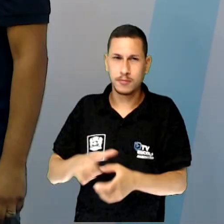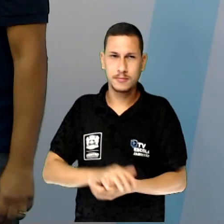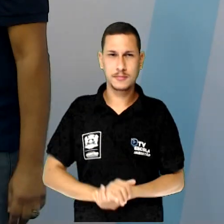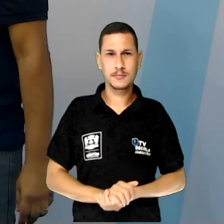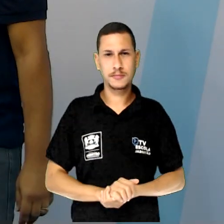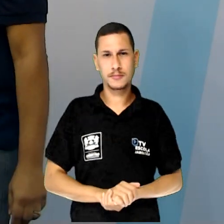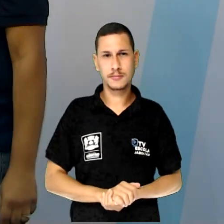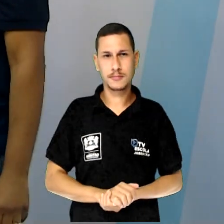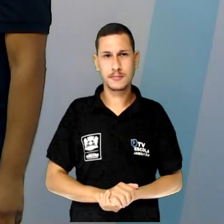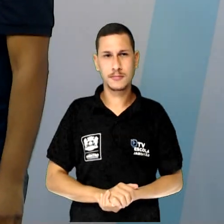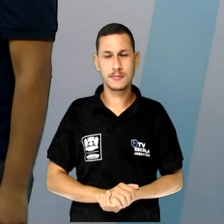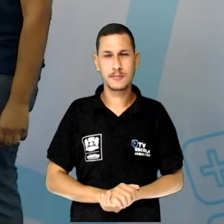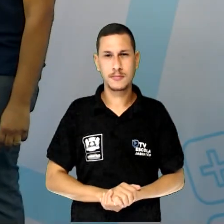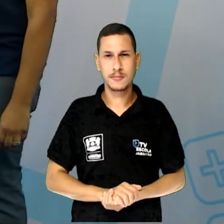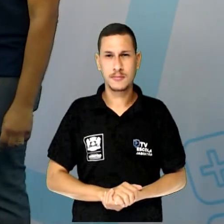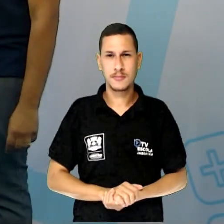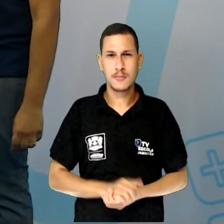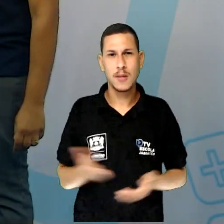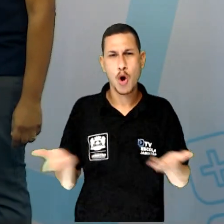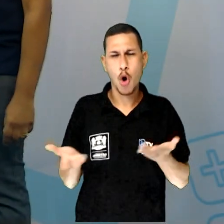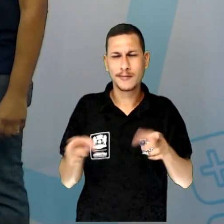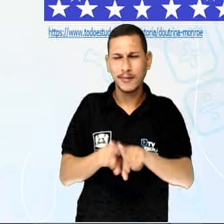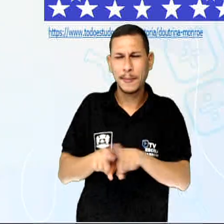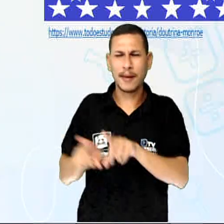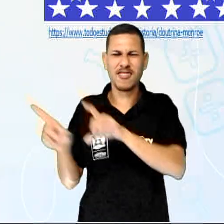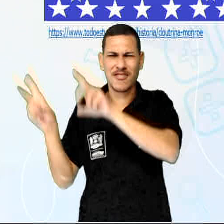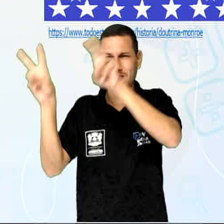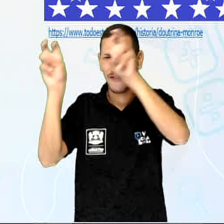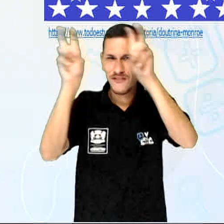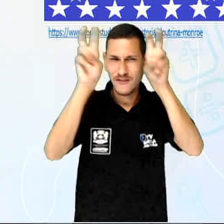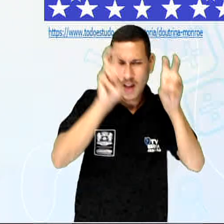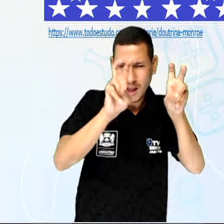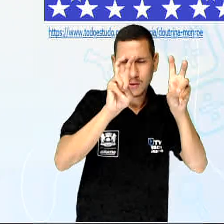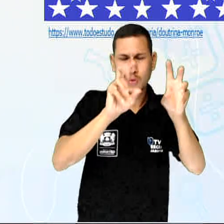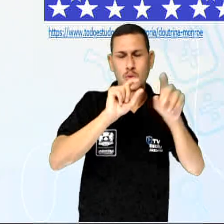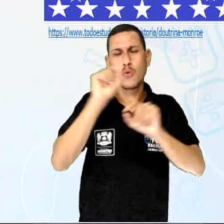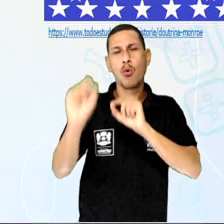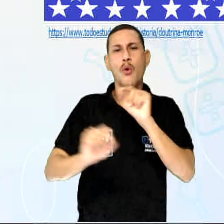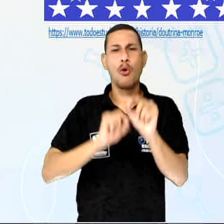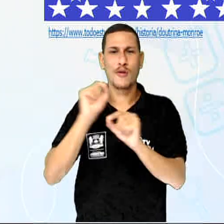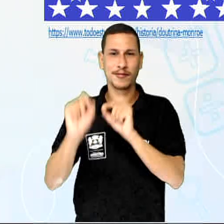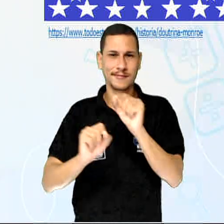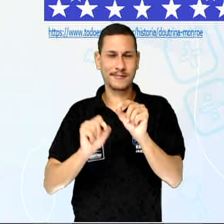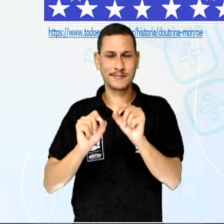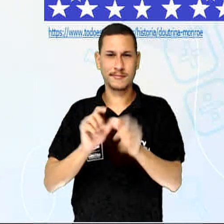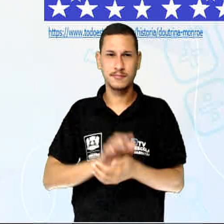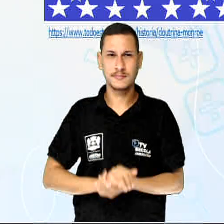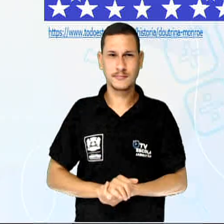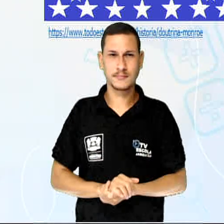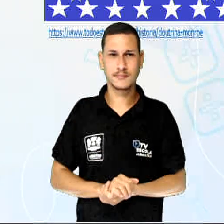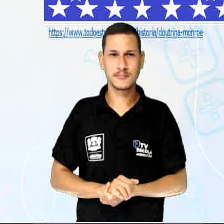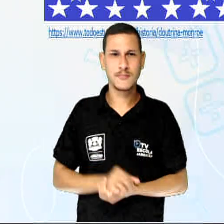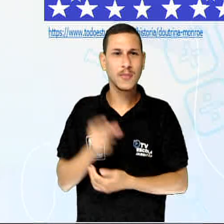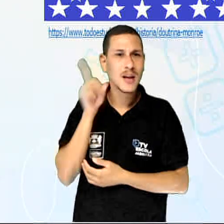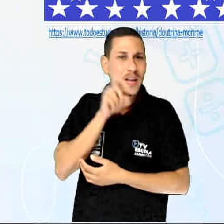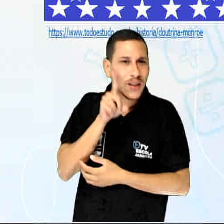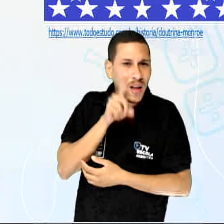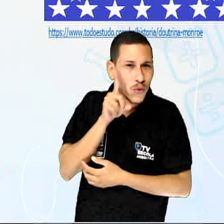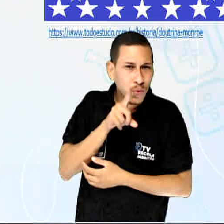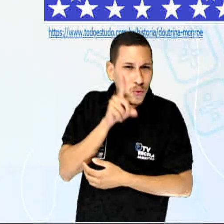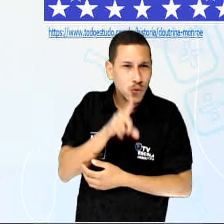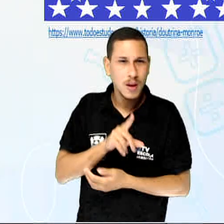gente vai ver outro ponto também desses fatos, que foi lá os Estados Unidos, eles passam a adotar a postura